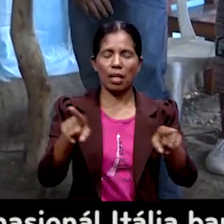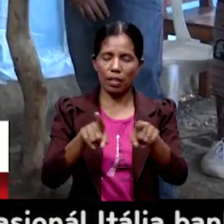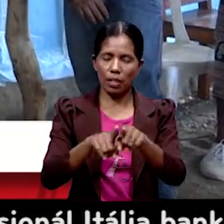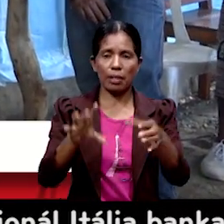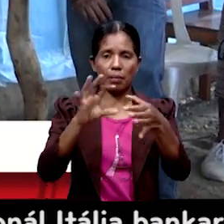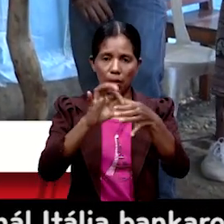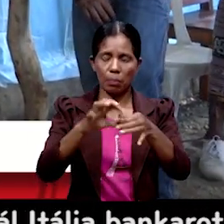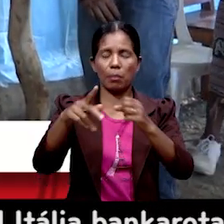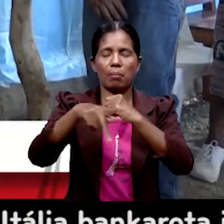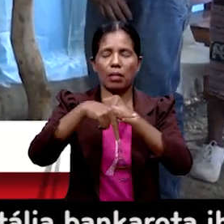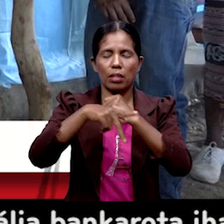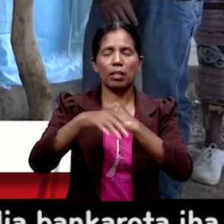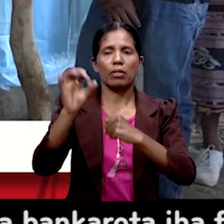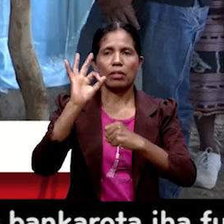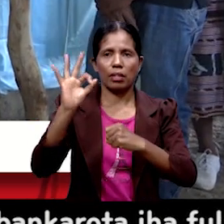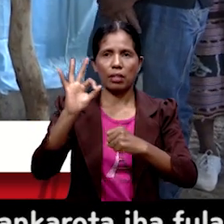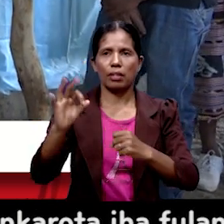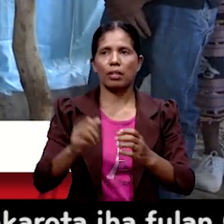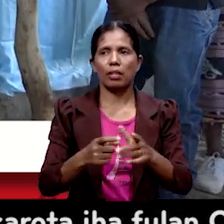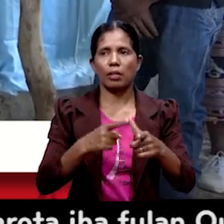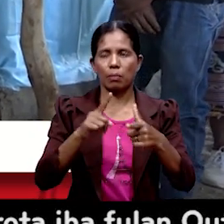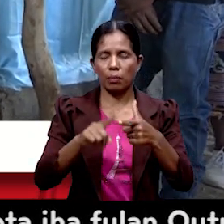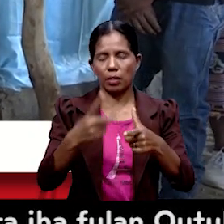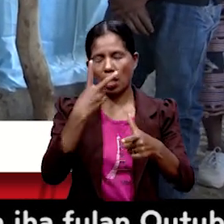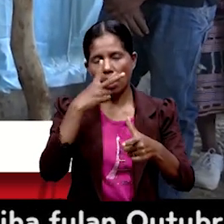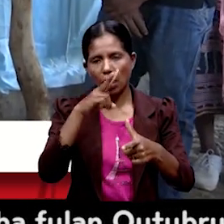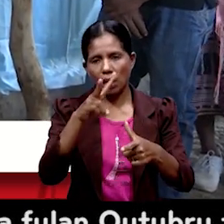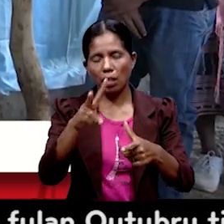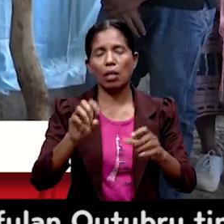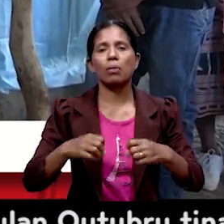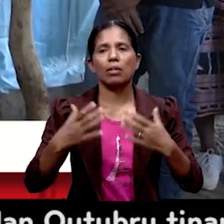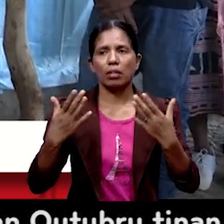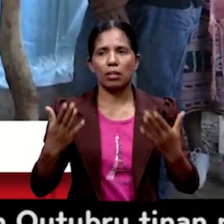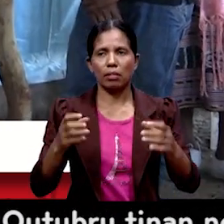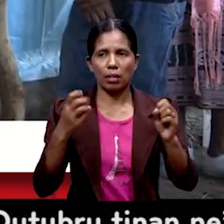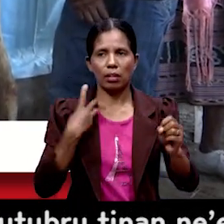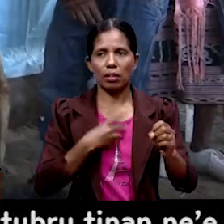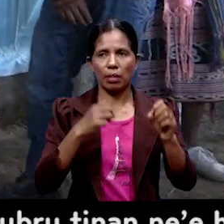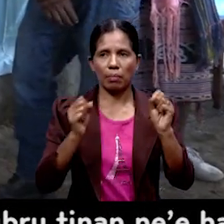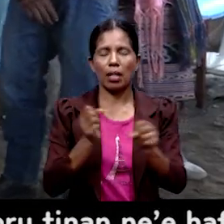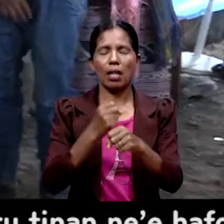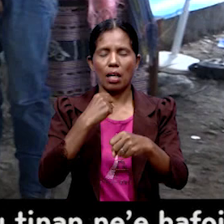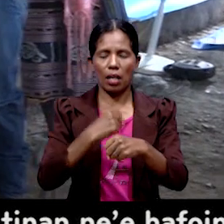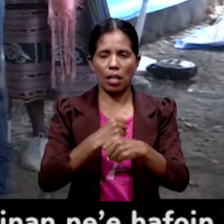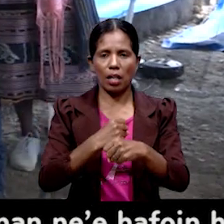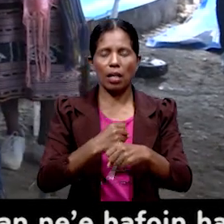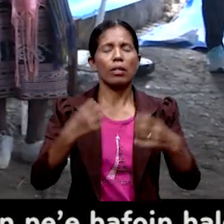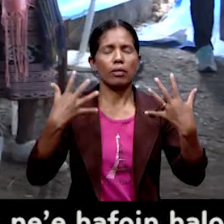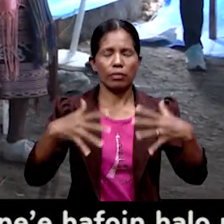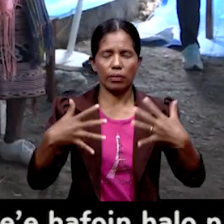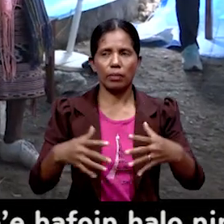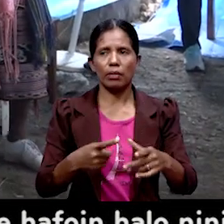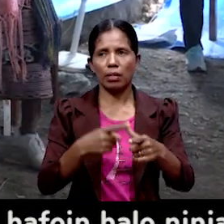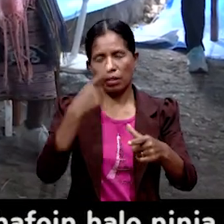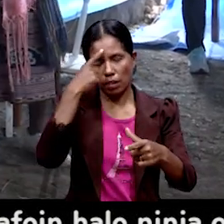fratelin reorganiza dia reba atu oinu sama ki te vera halu funu ne Estamos ao quilo de barra